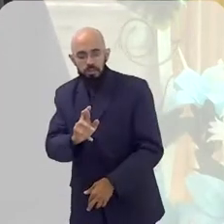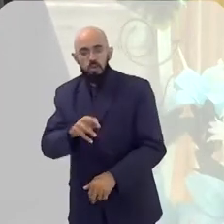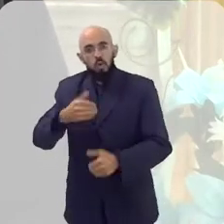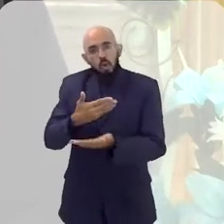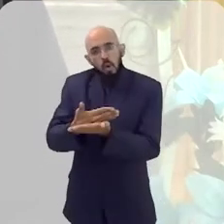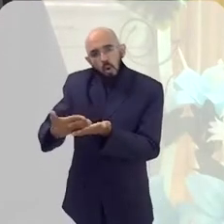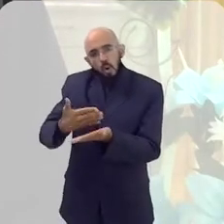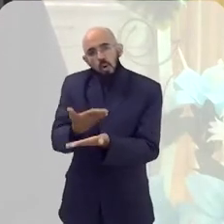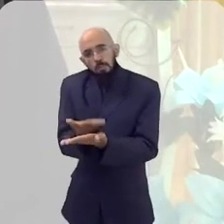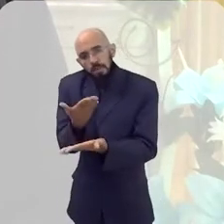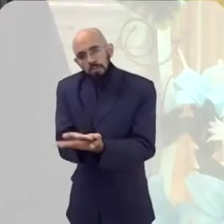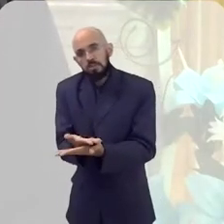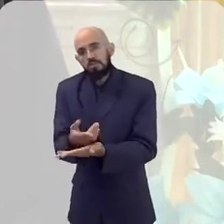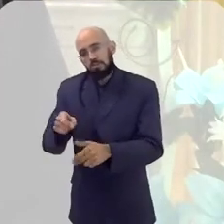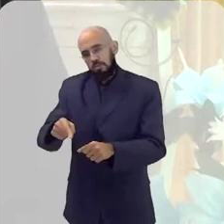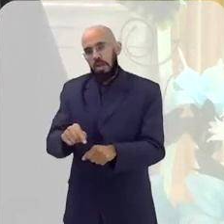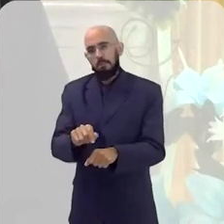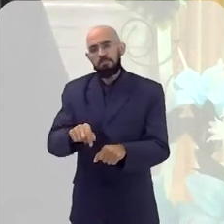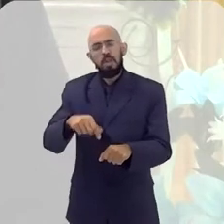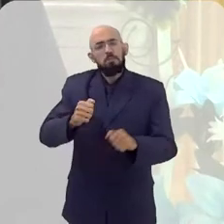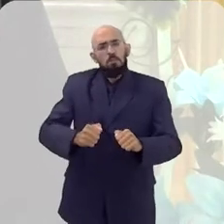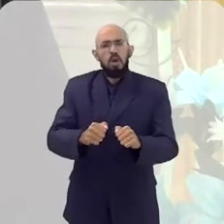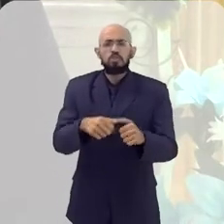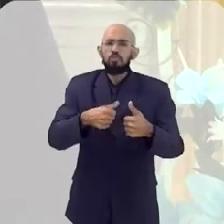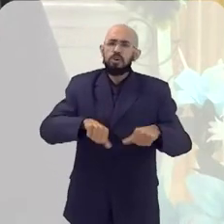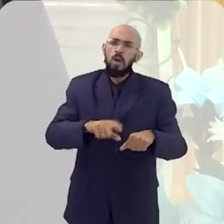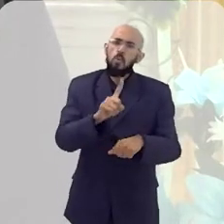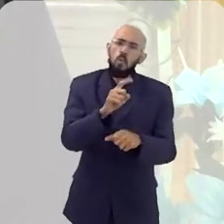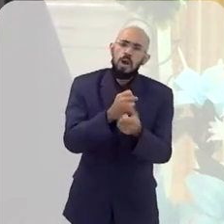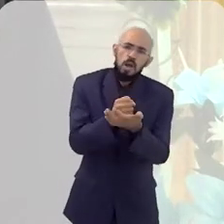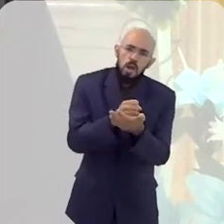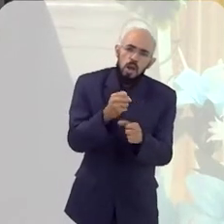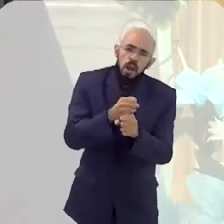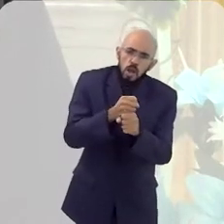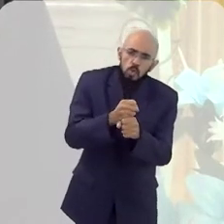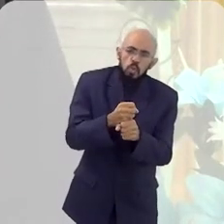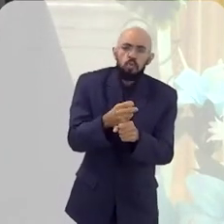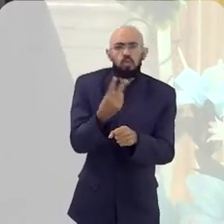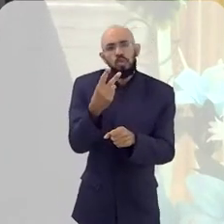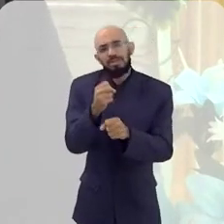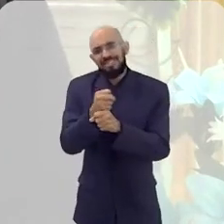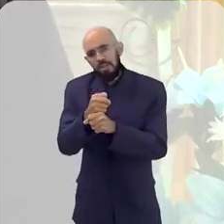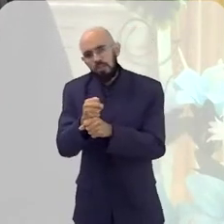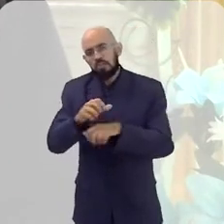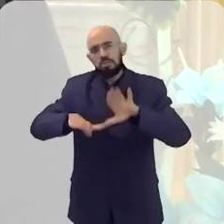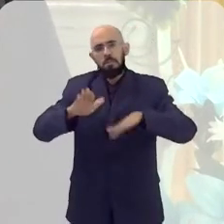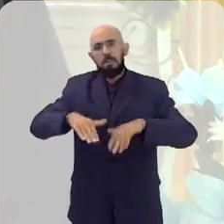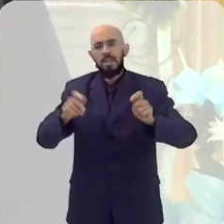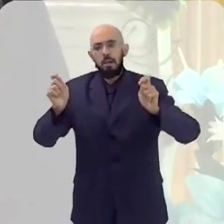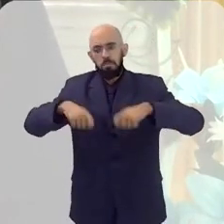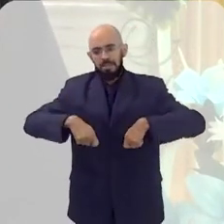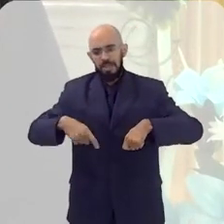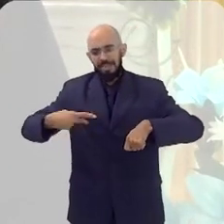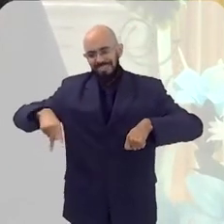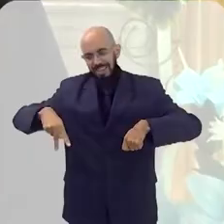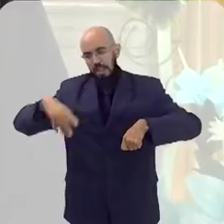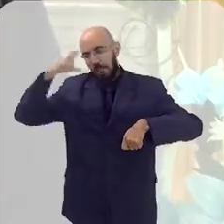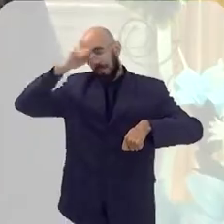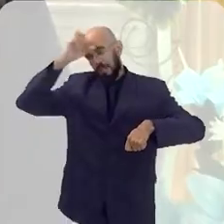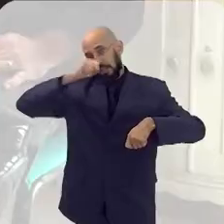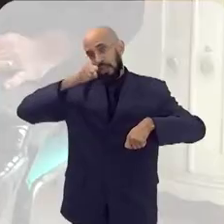está entrando, começa a estudar. Esse período pode durar um ano, 2 anos, depende da capacidade dele de